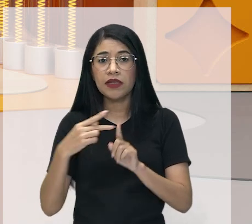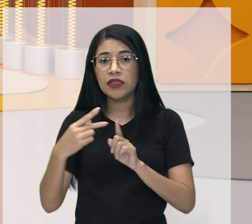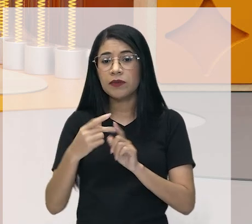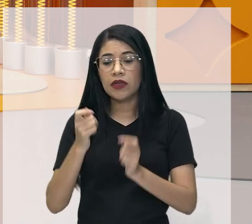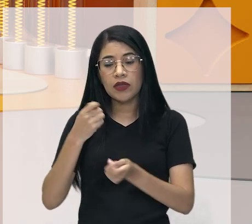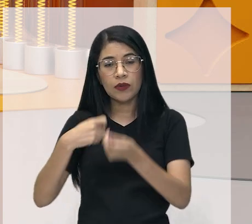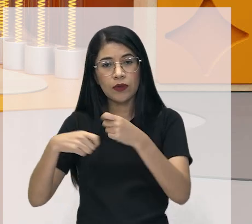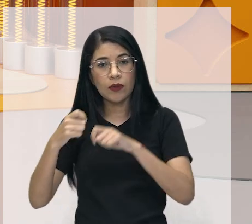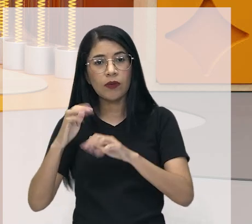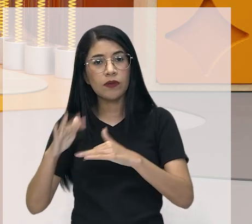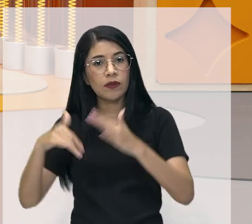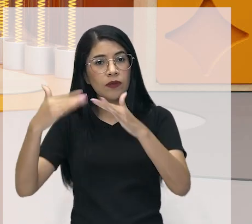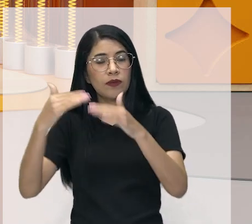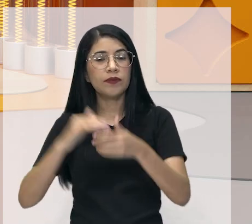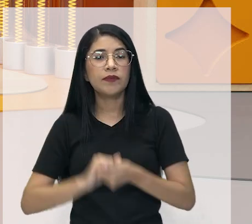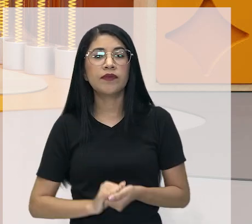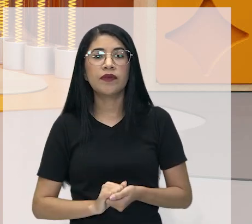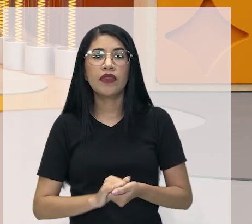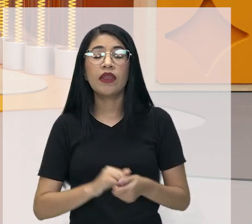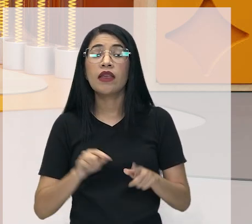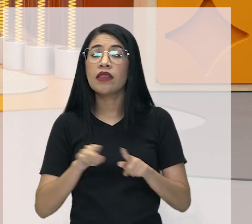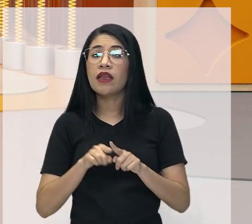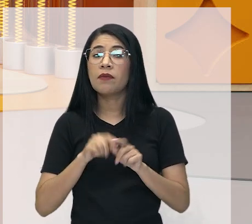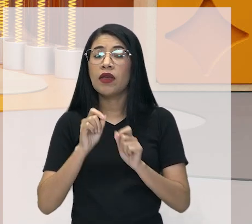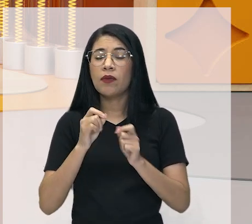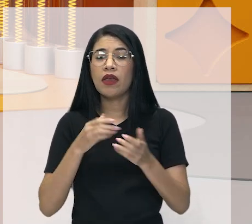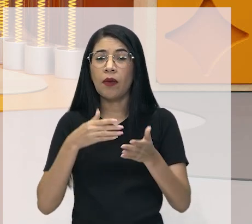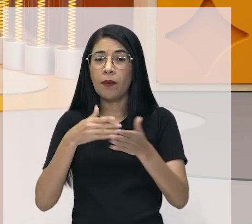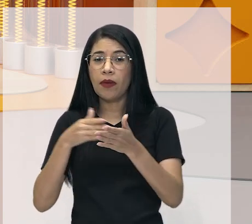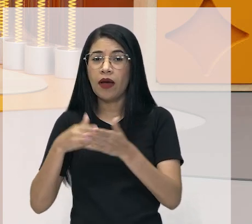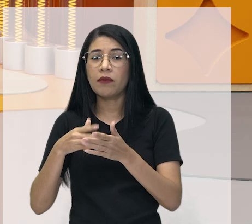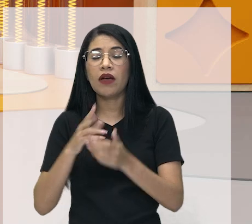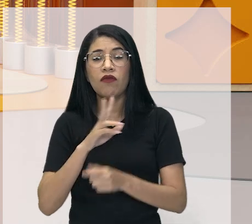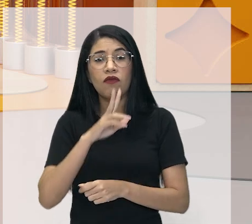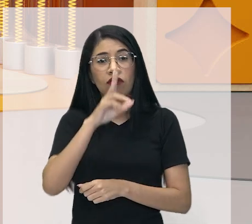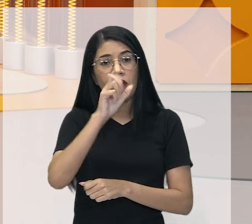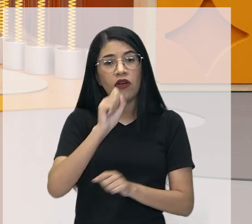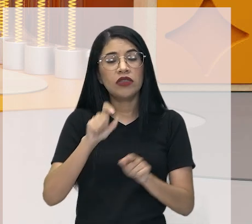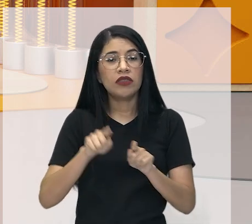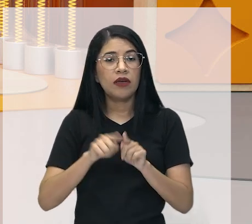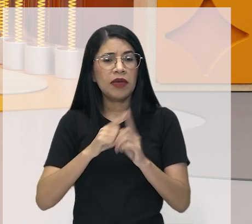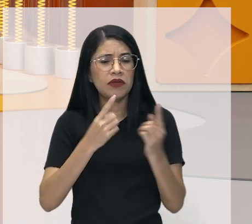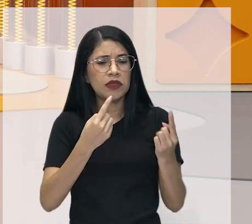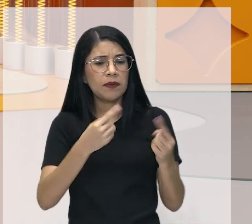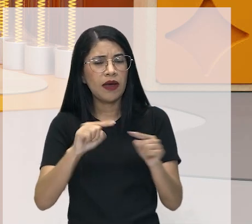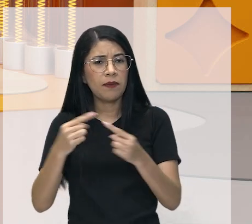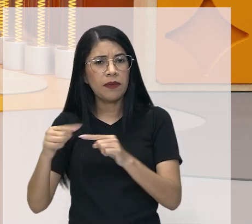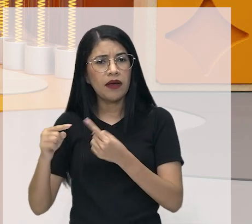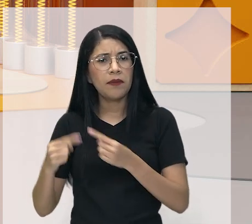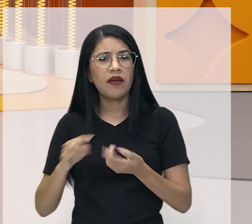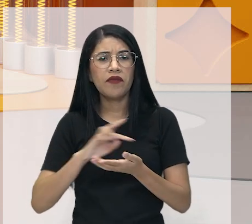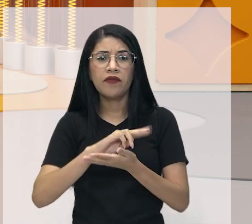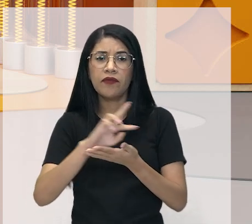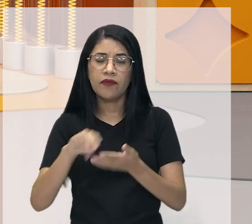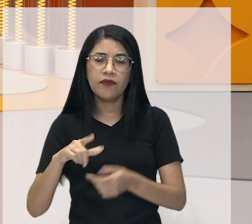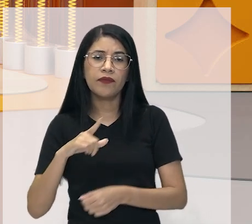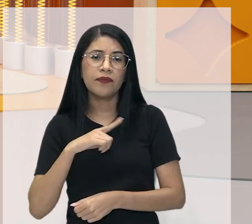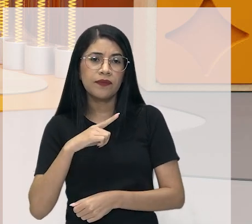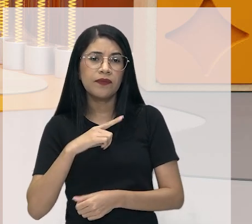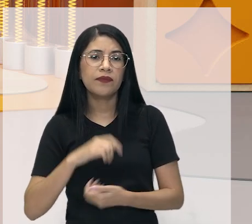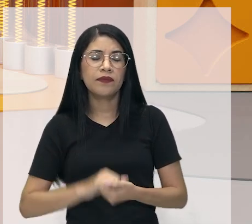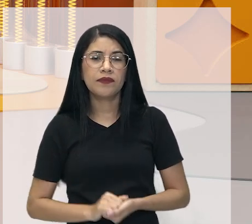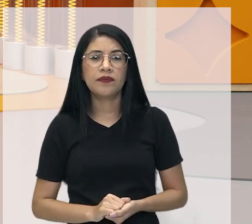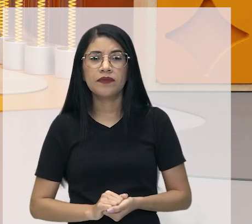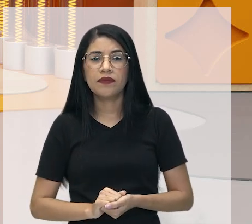desenvolvimento, tem um poder de enfrentamento também aos desafios econômicos, e são vários os desafios pelos quais a